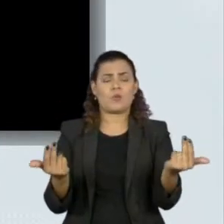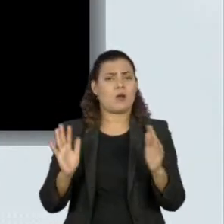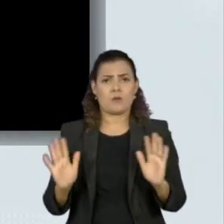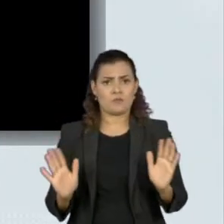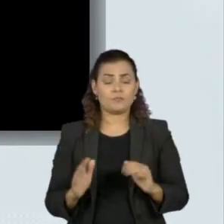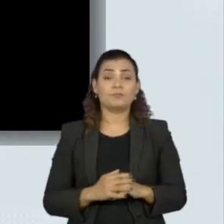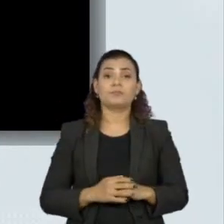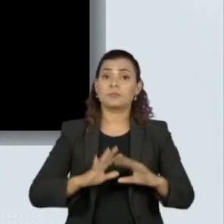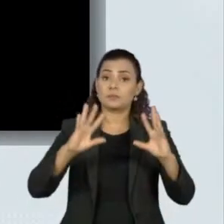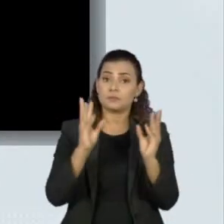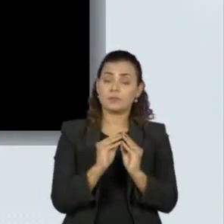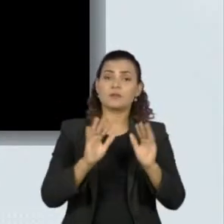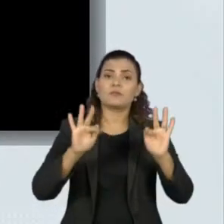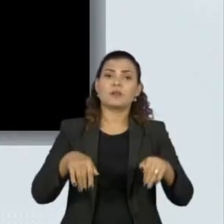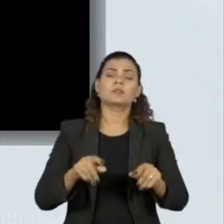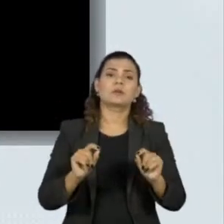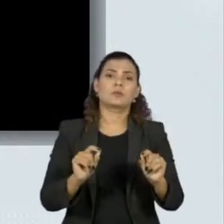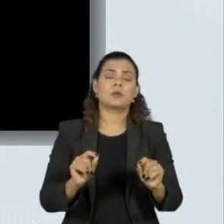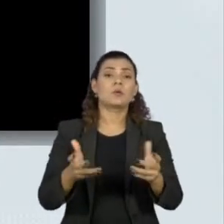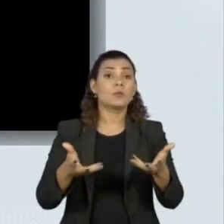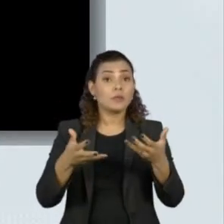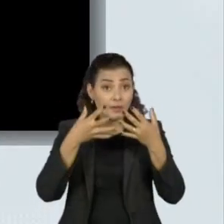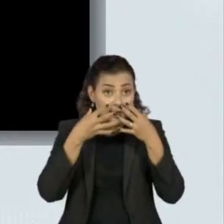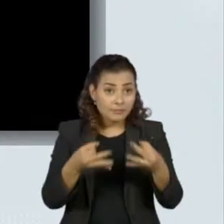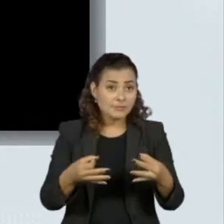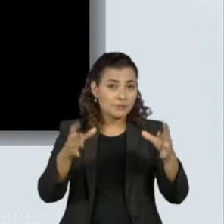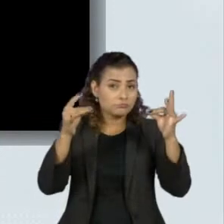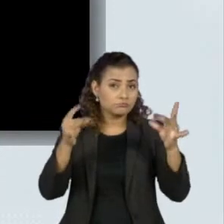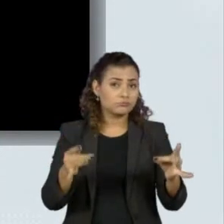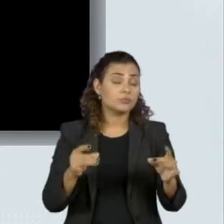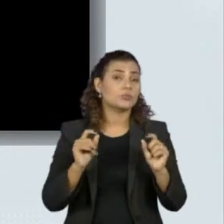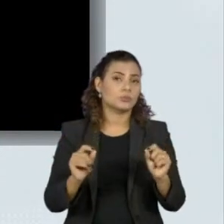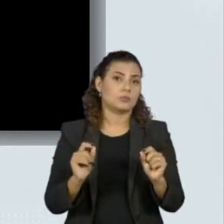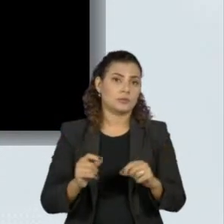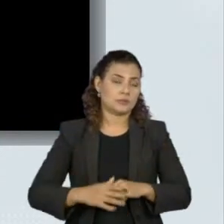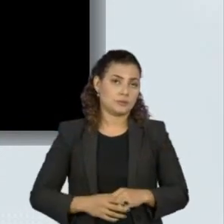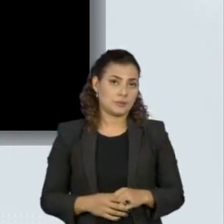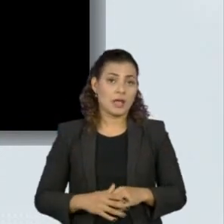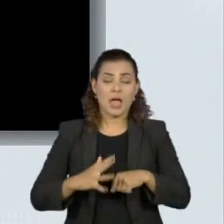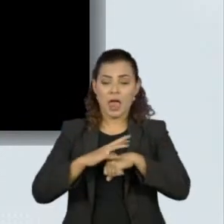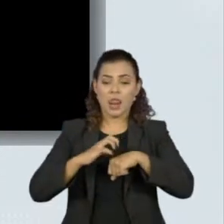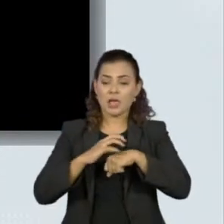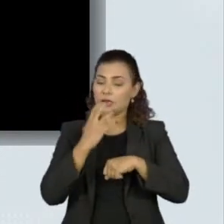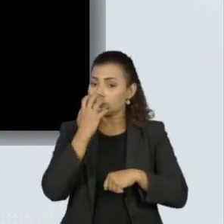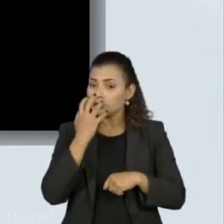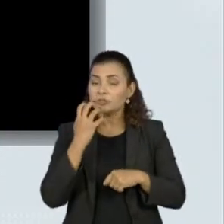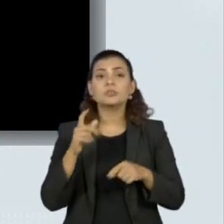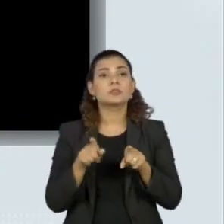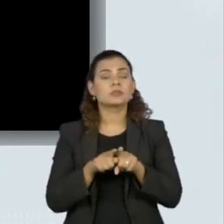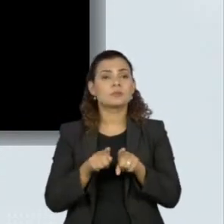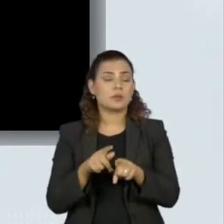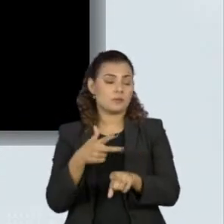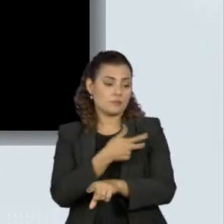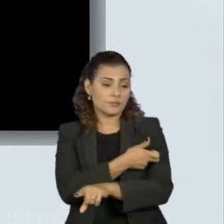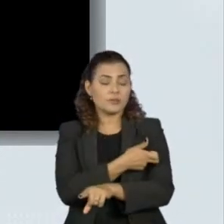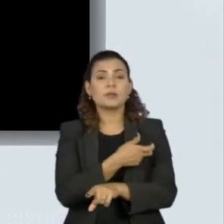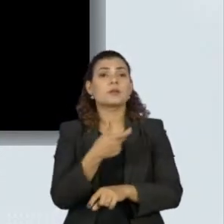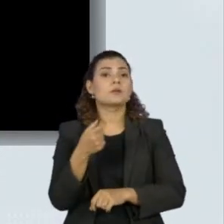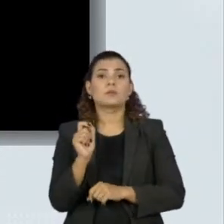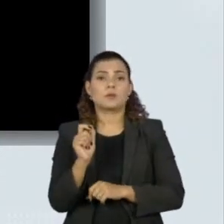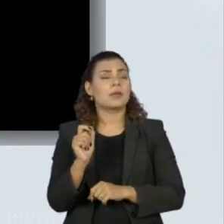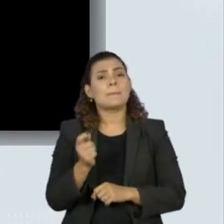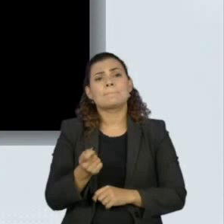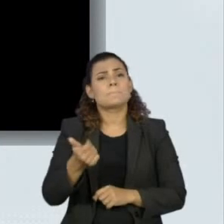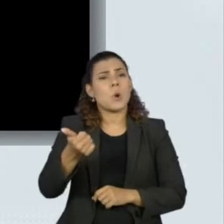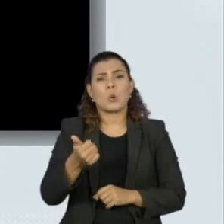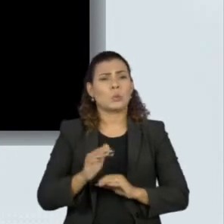E, para finalizar, eu gostaria de chamar a atenção que, em termos de reações alérgicas, a frequência de ocorrência foi